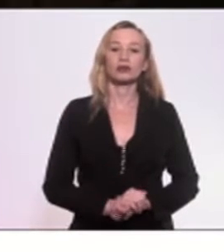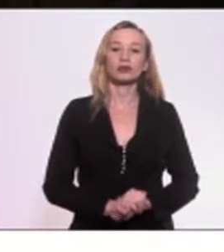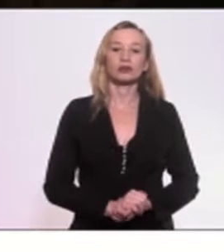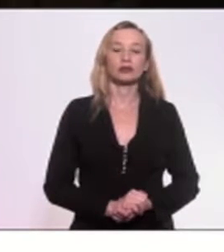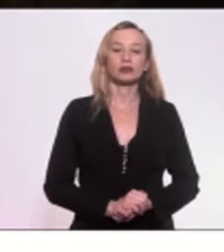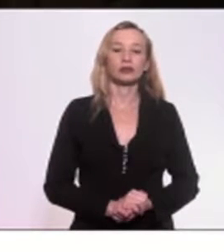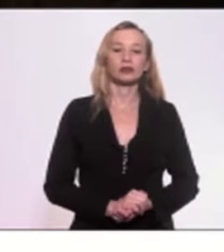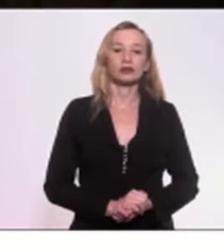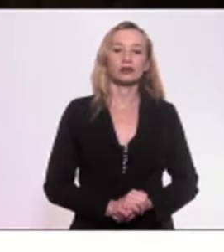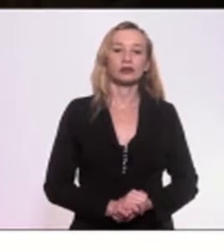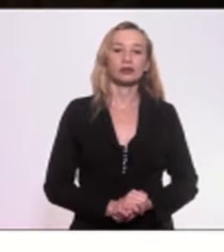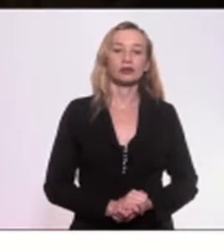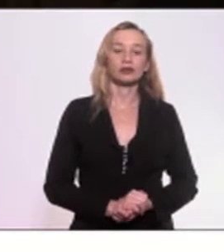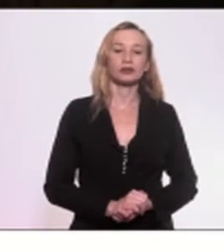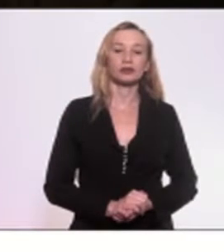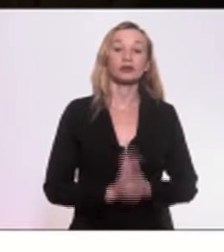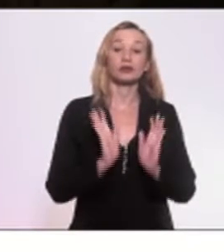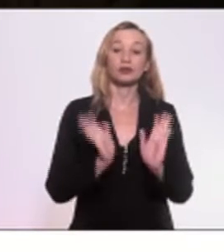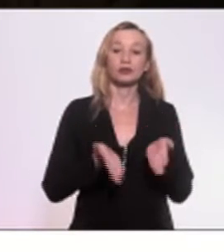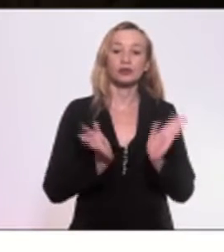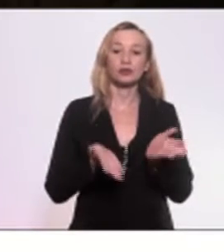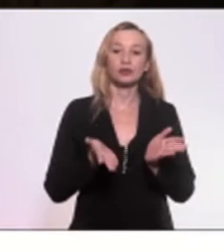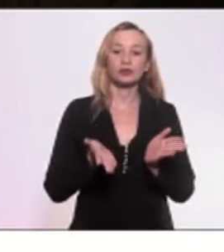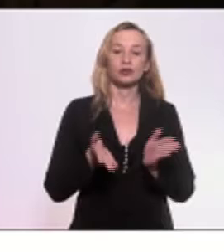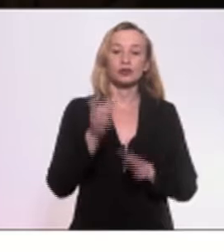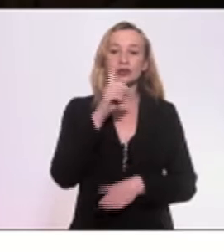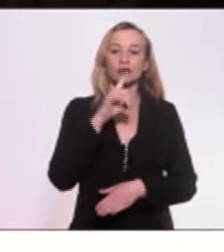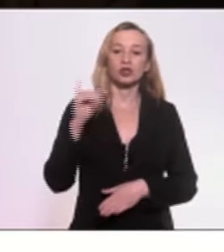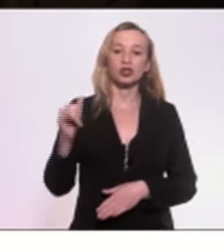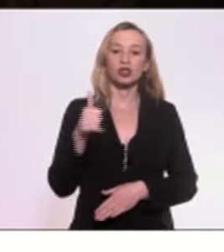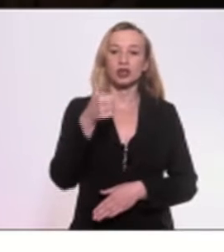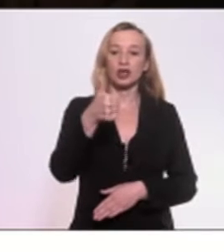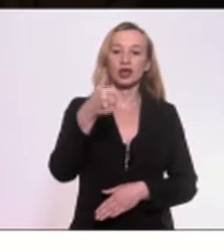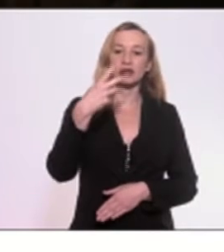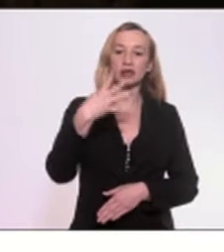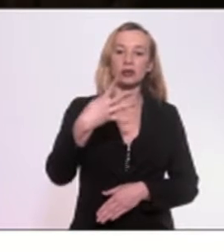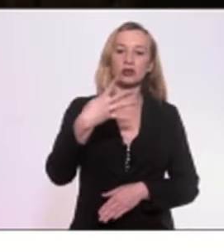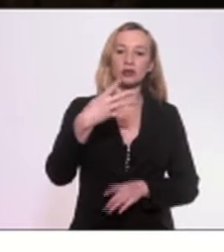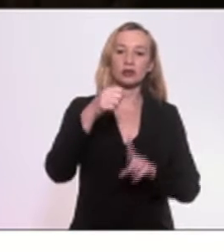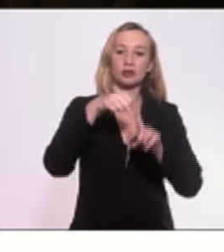hoje é o dia 14